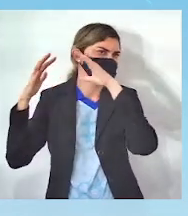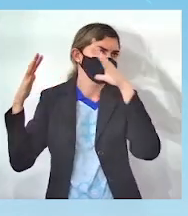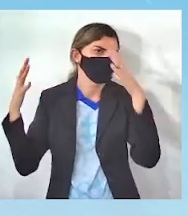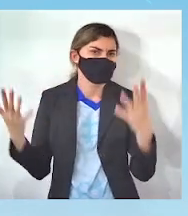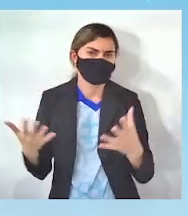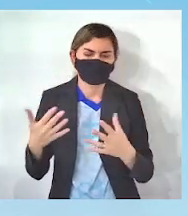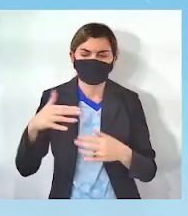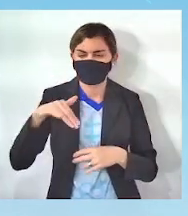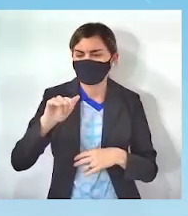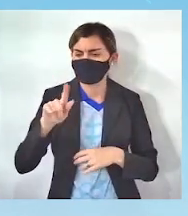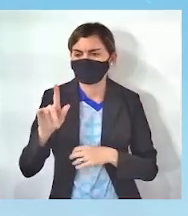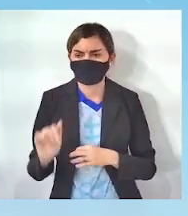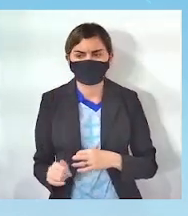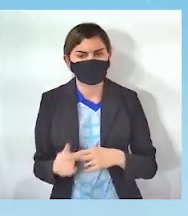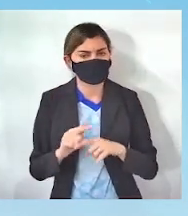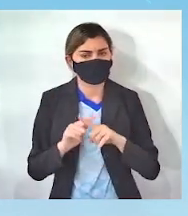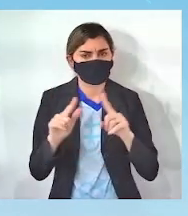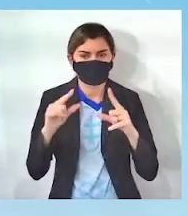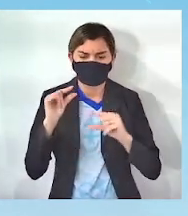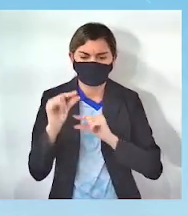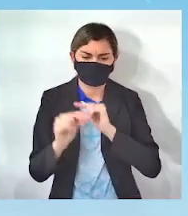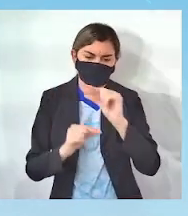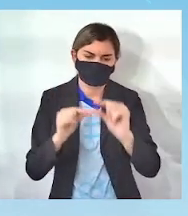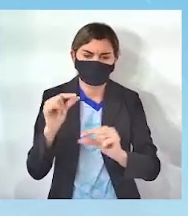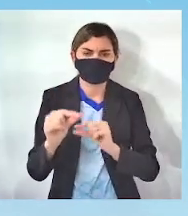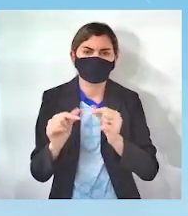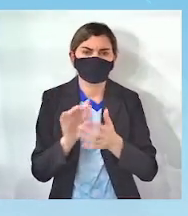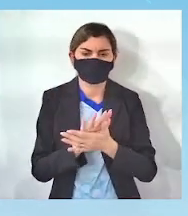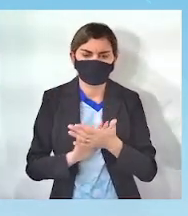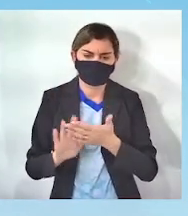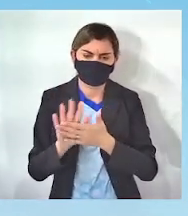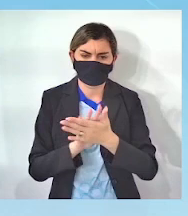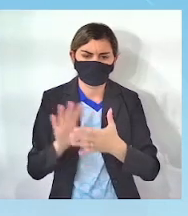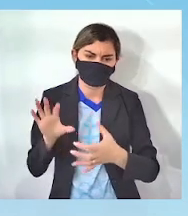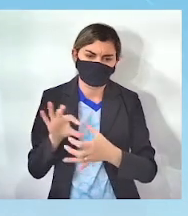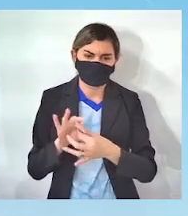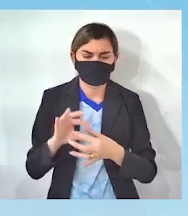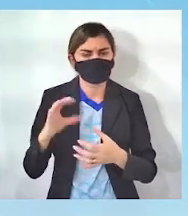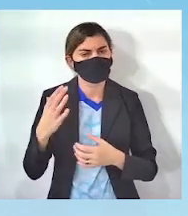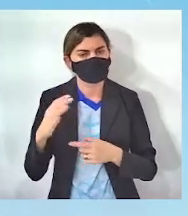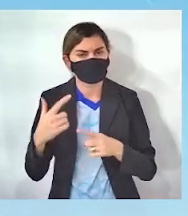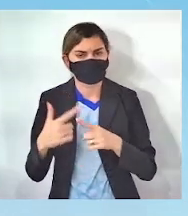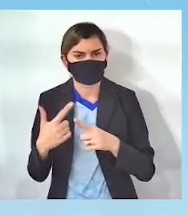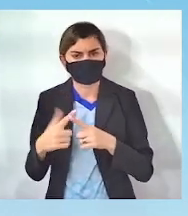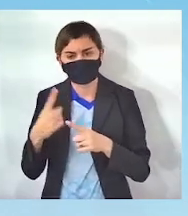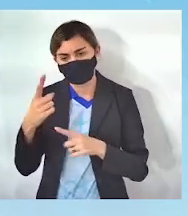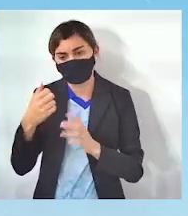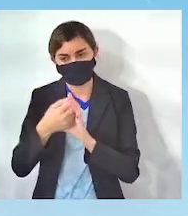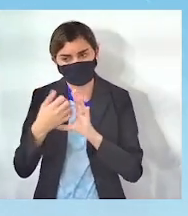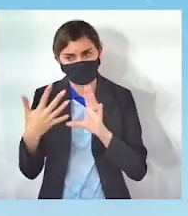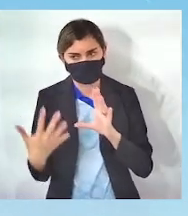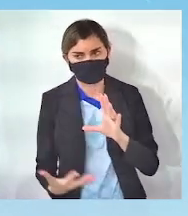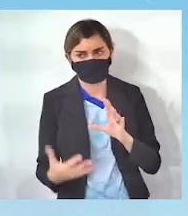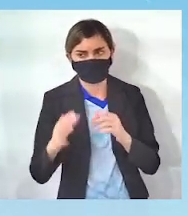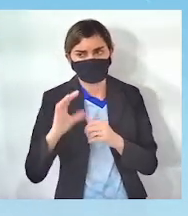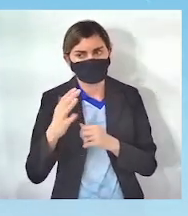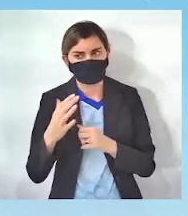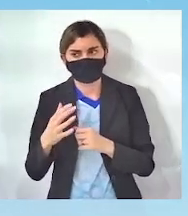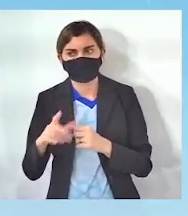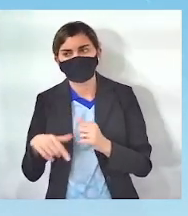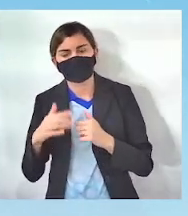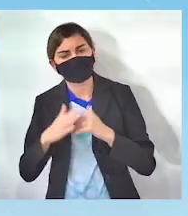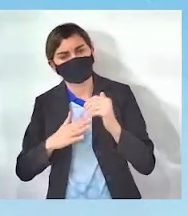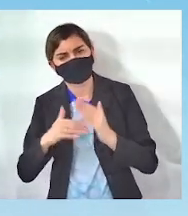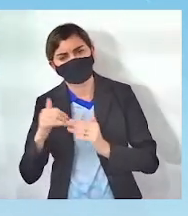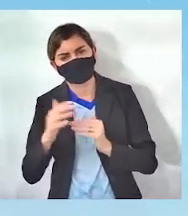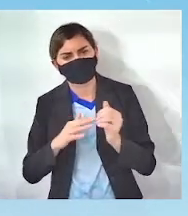à magia, mas muito pouco ou absolutamente nada ligado à ciência. Porque uma característica da ciência é a capacidade